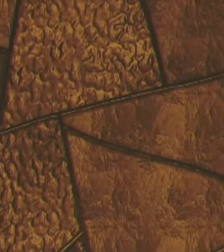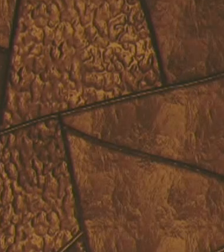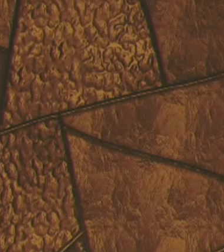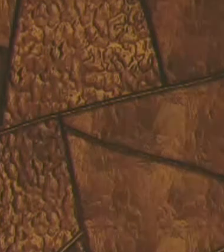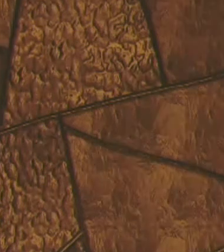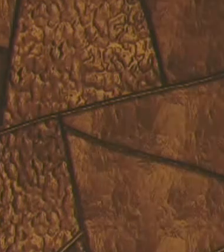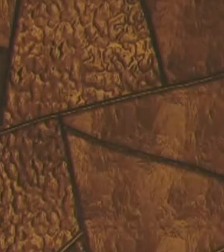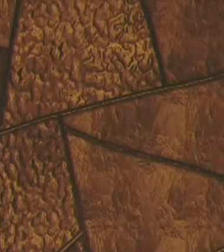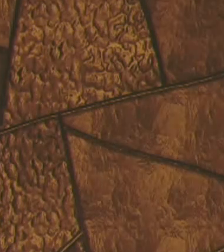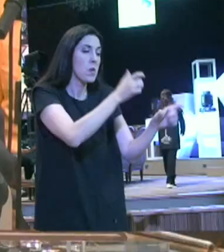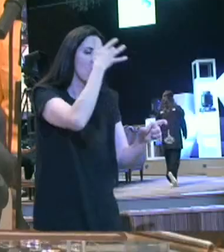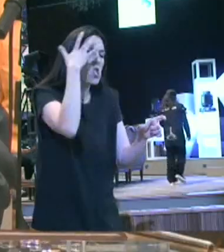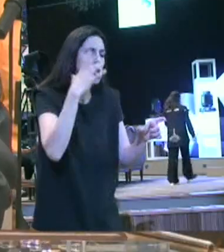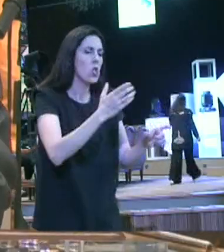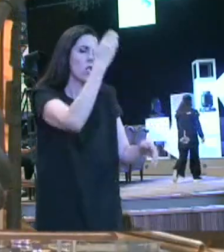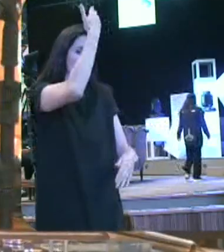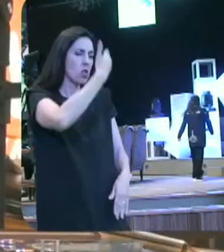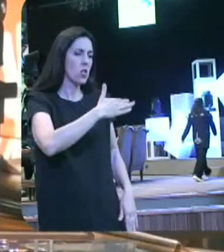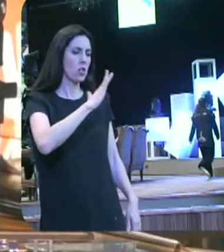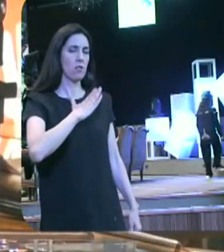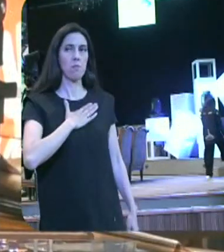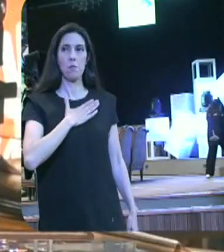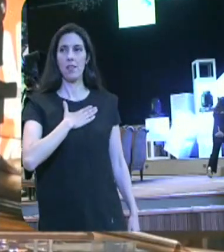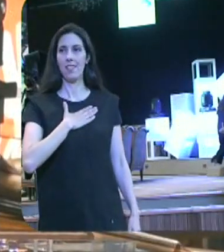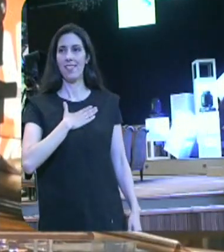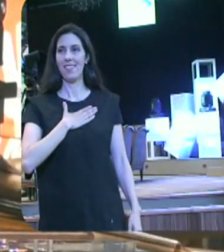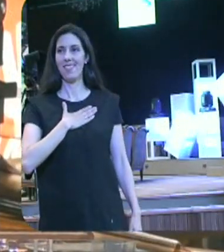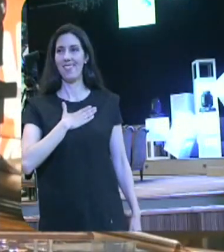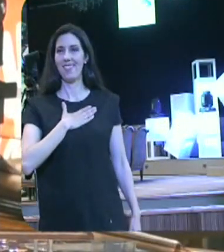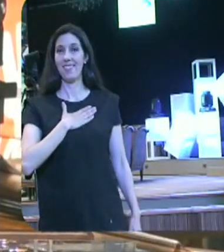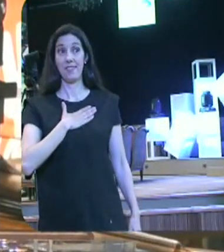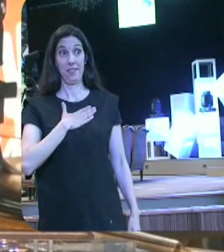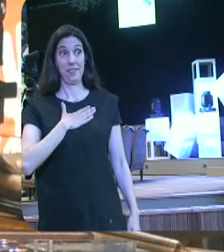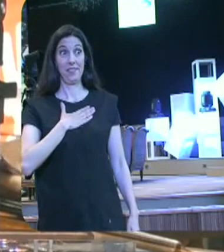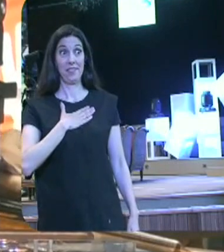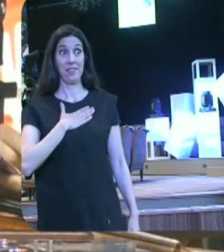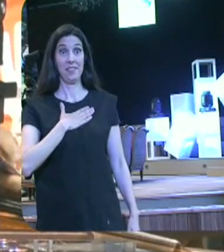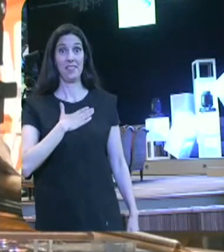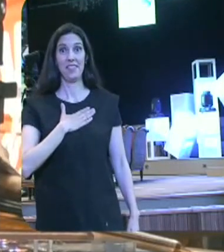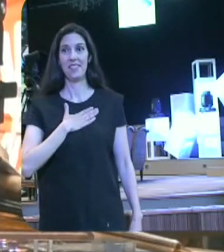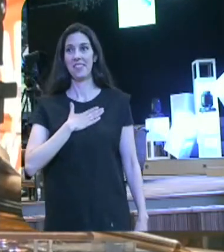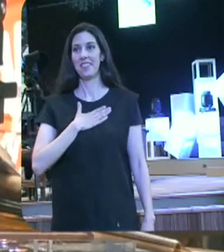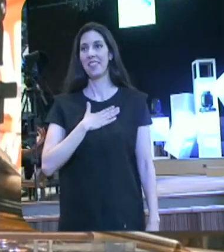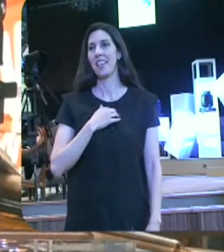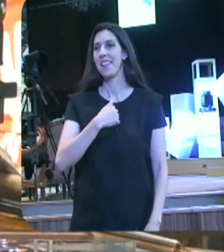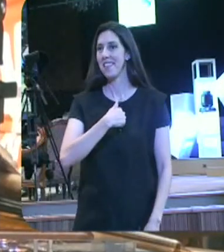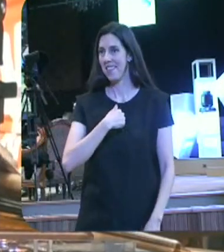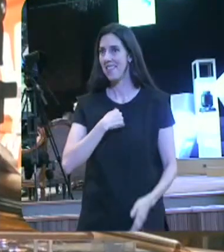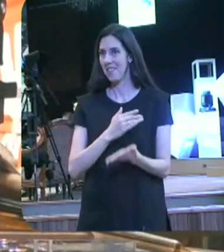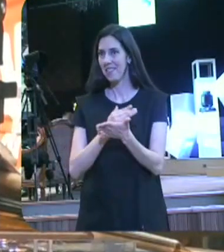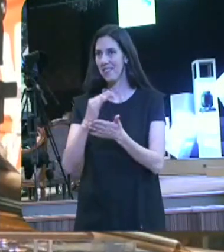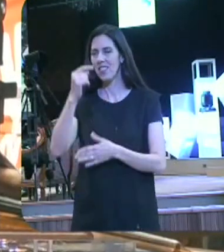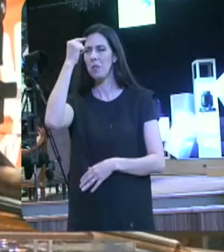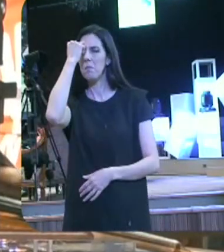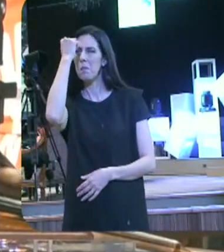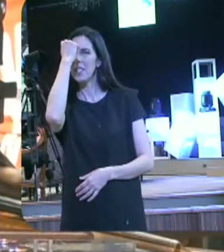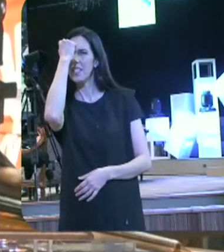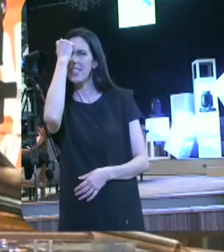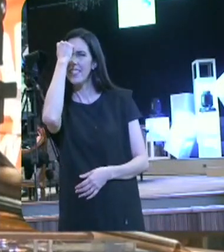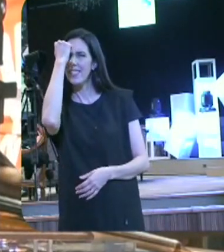sempre diante de mim. E nesse texto, eu comecei a meditar nele, eu percebi que o Senhor